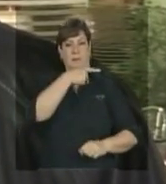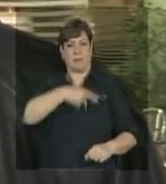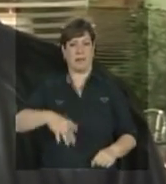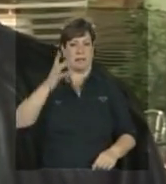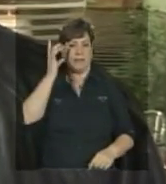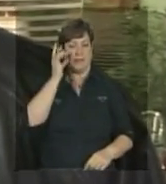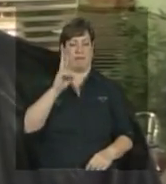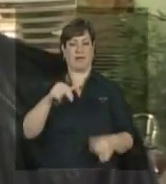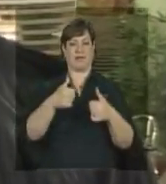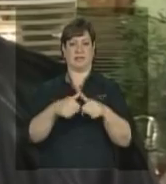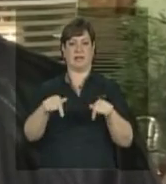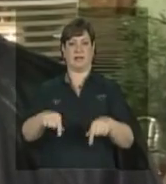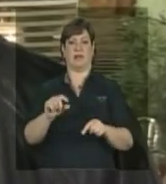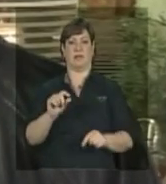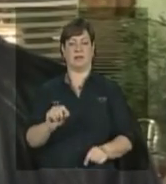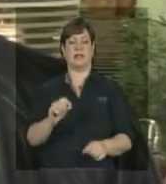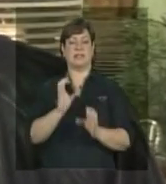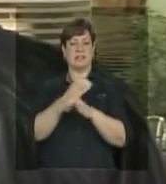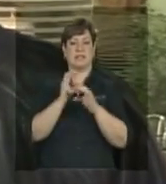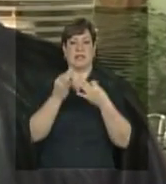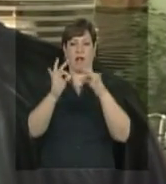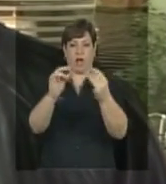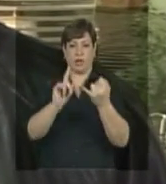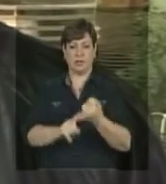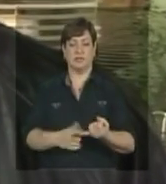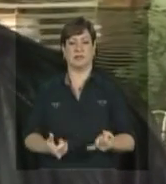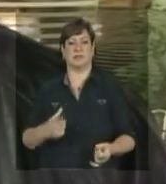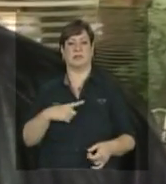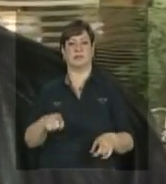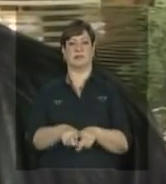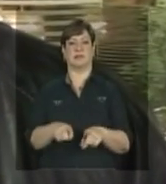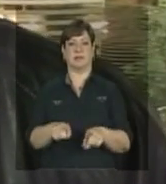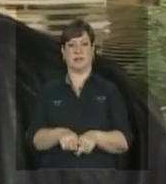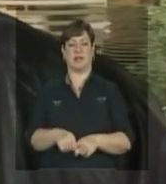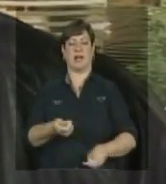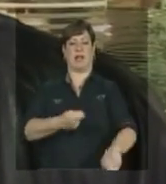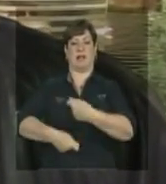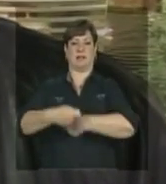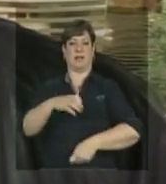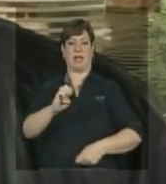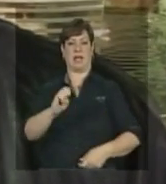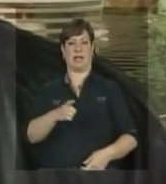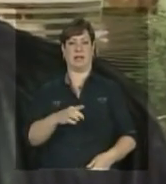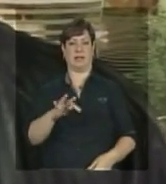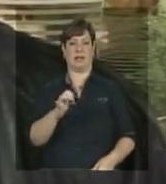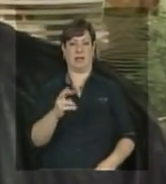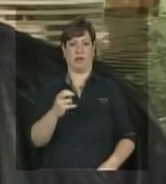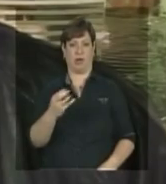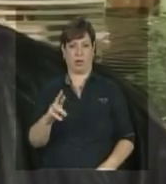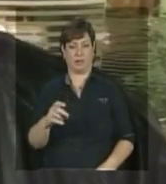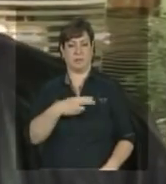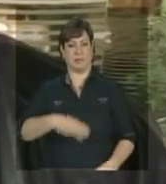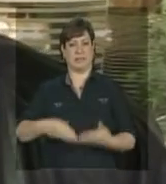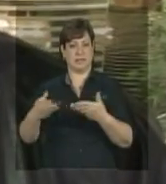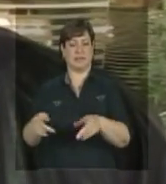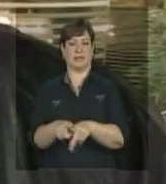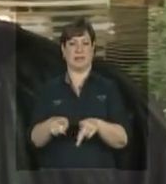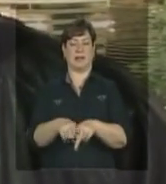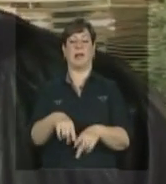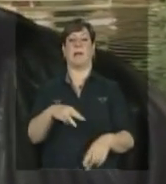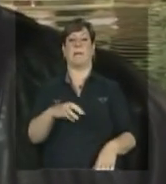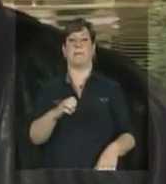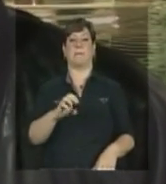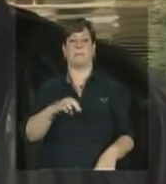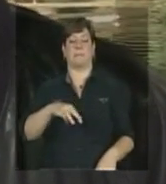estarão o da Ciência e Tecnologia, claro que o ministro das Relações Exteriores, e consta que o Mercadante também